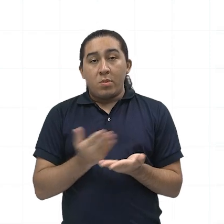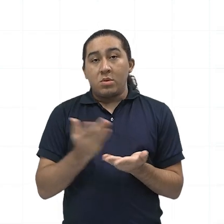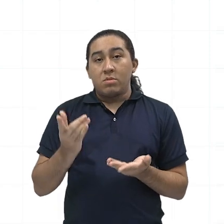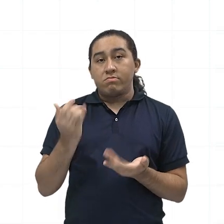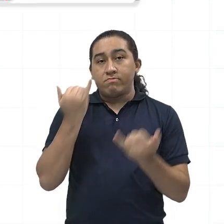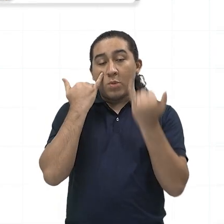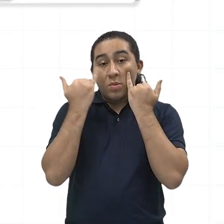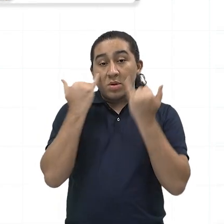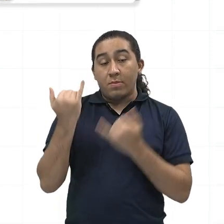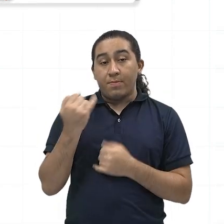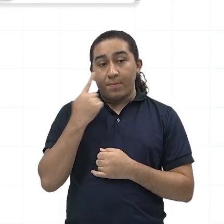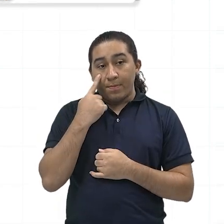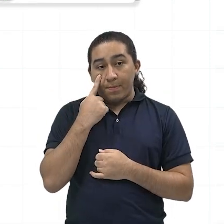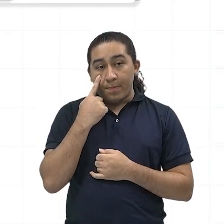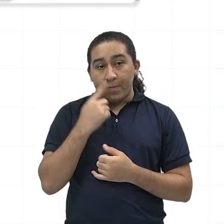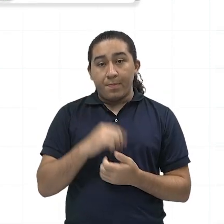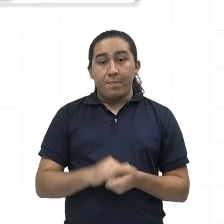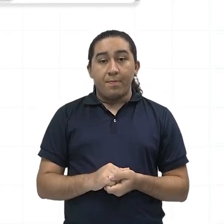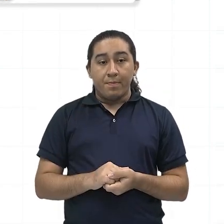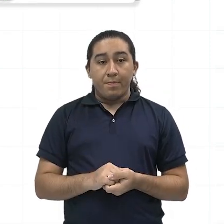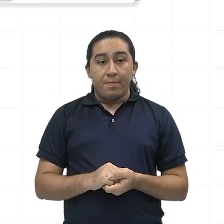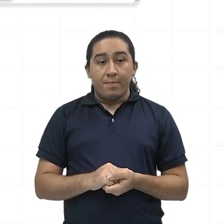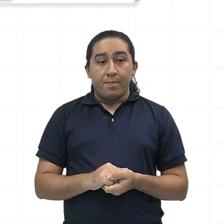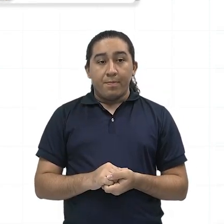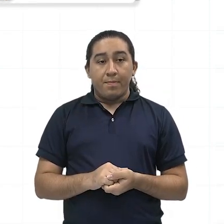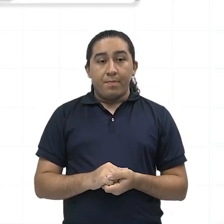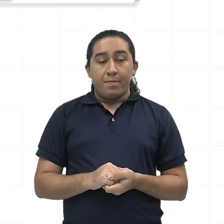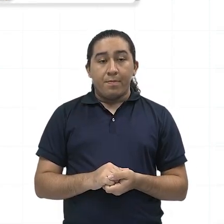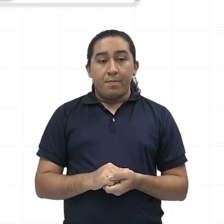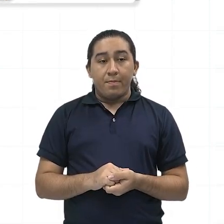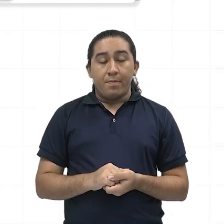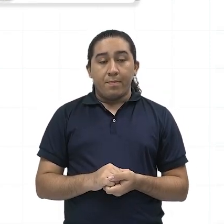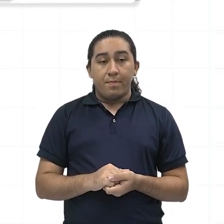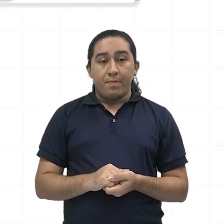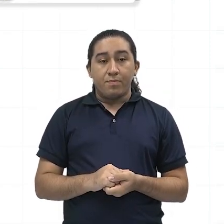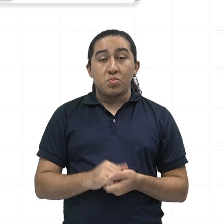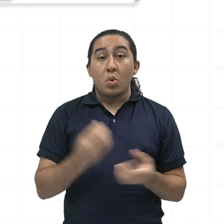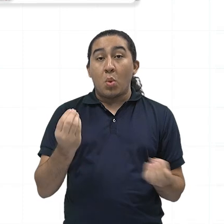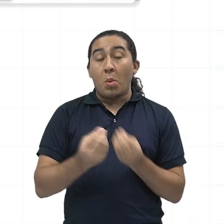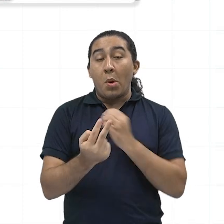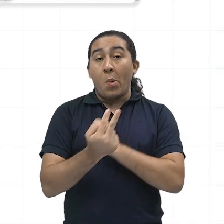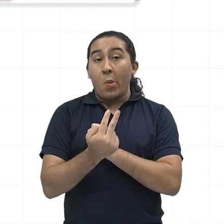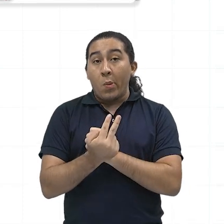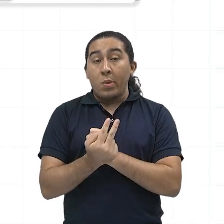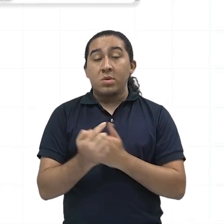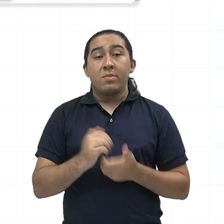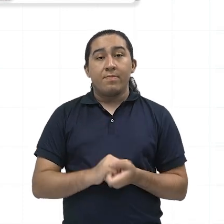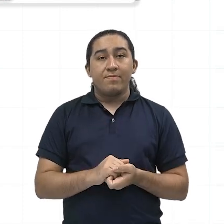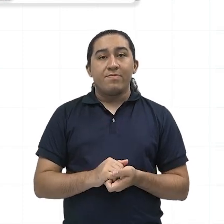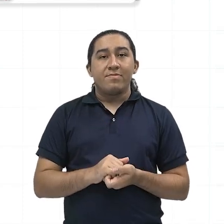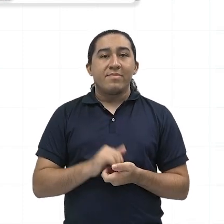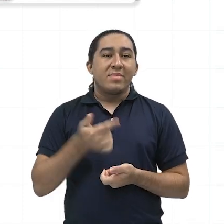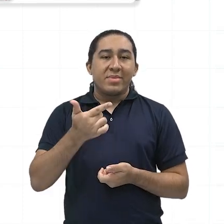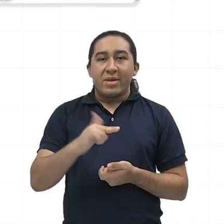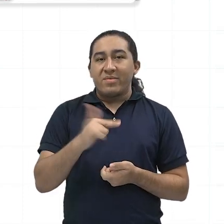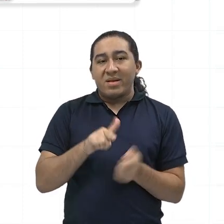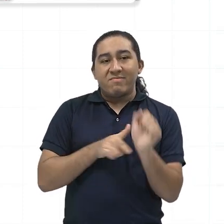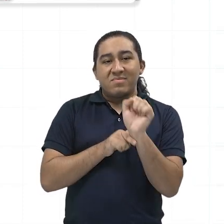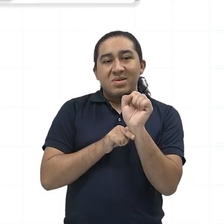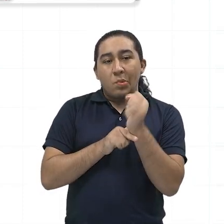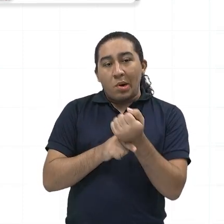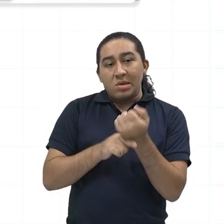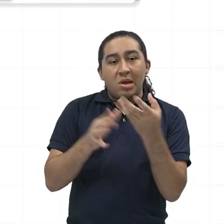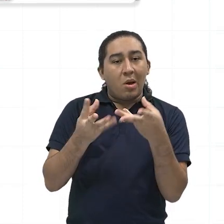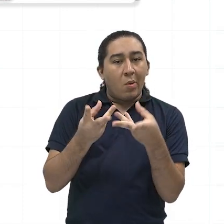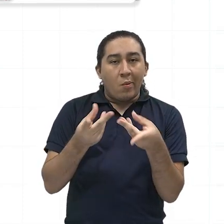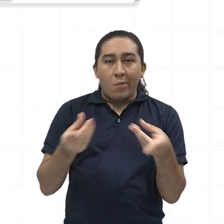interessantes sobre a AIDS. Tratamento do HIV, né? Não garante a cura, como eu havia falado para